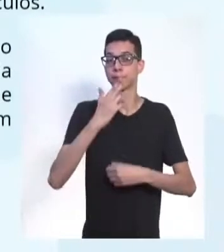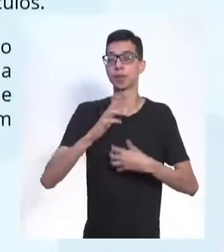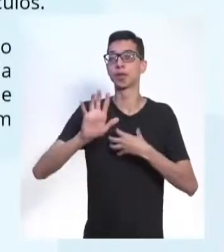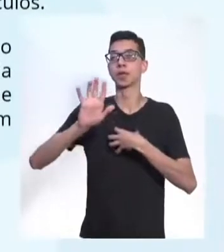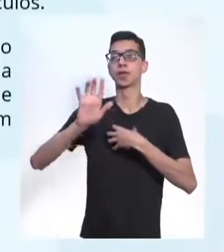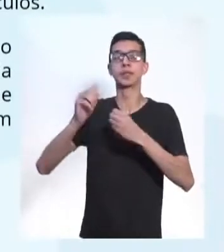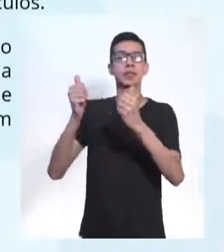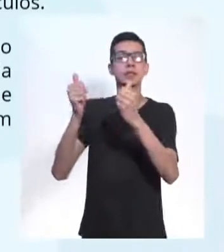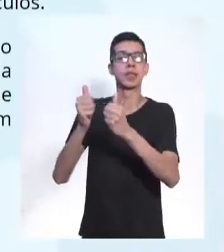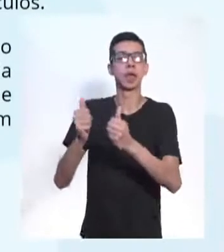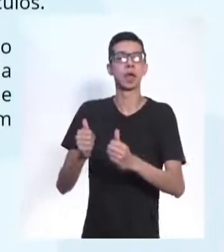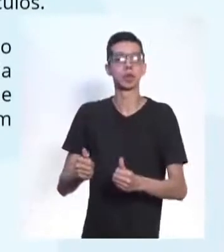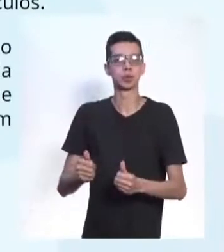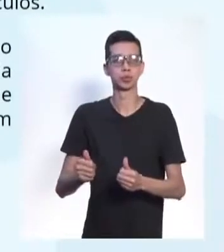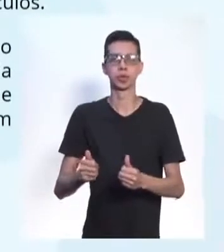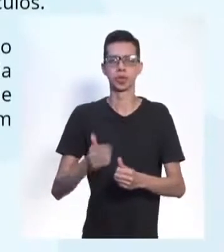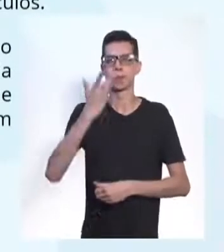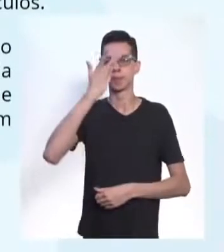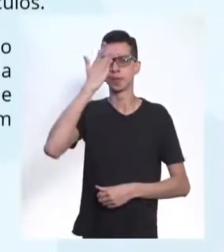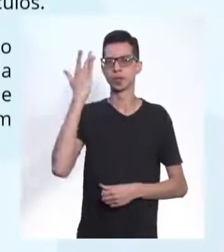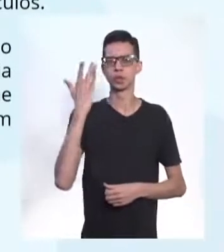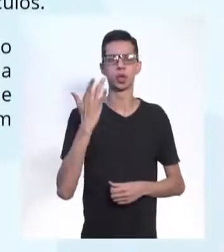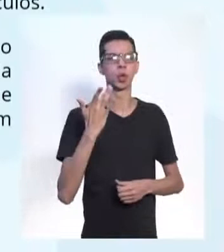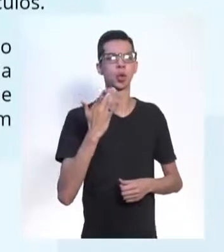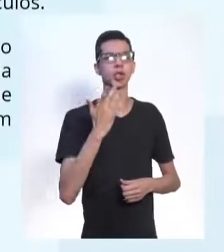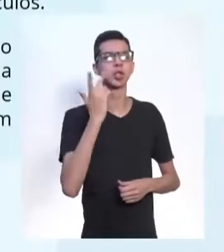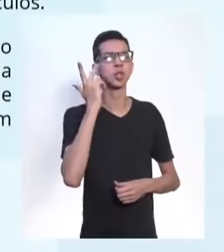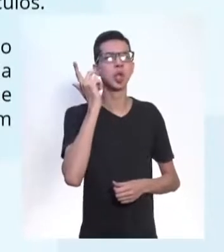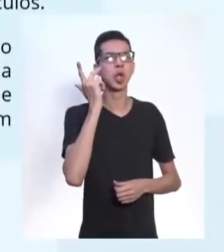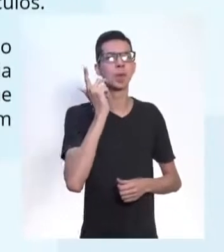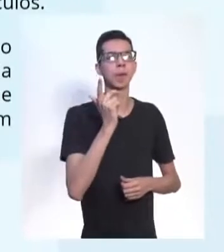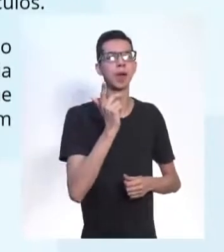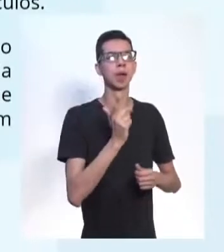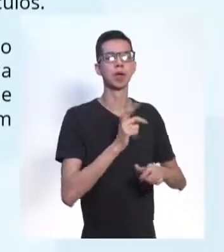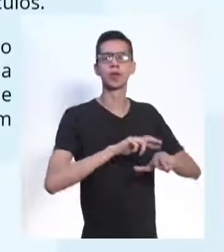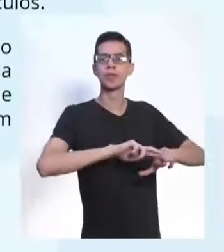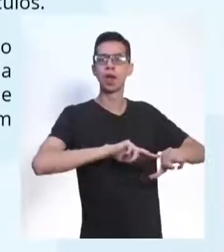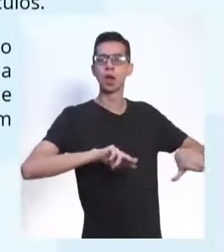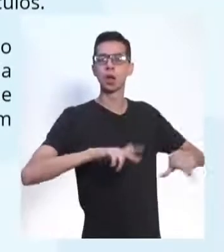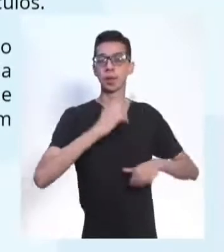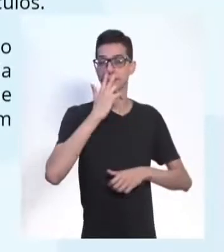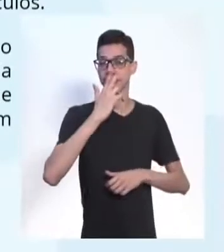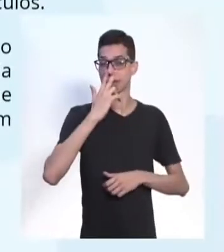as distinguiam das pessoas comuns. Distinção que permaneceu durante muito